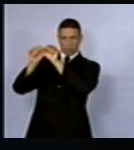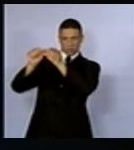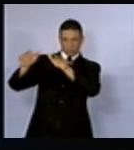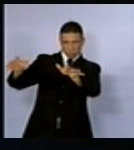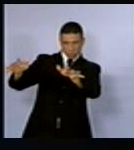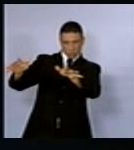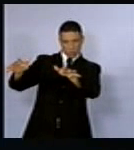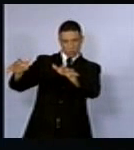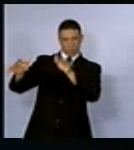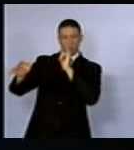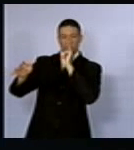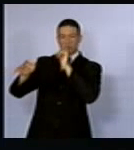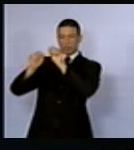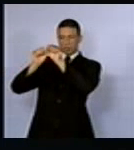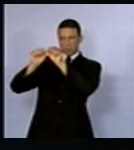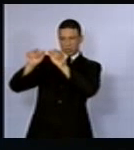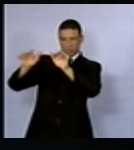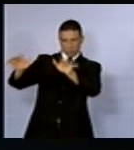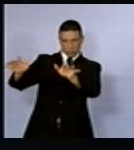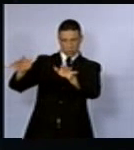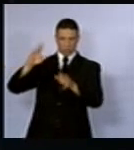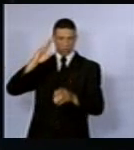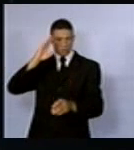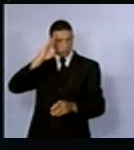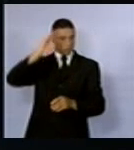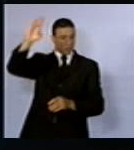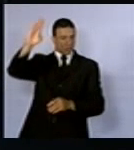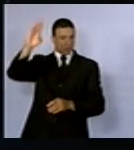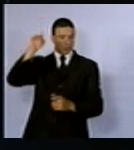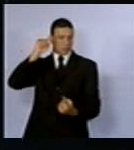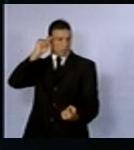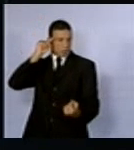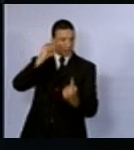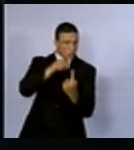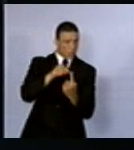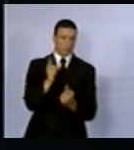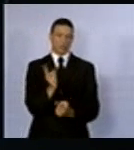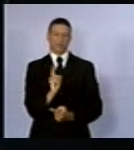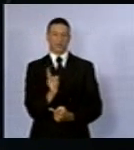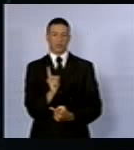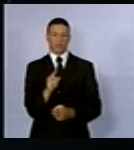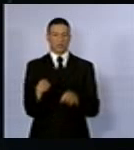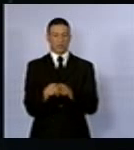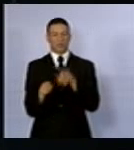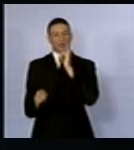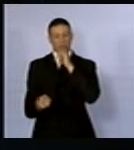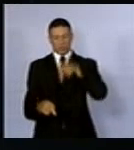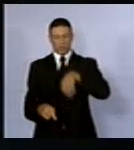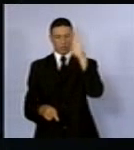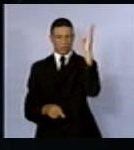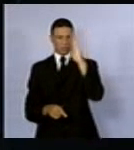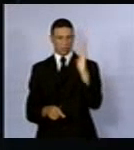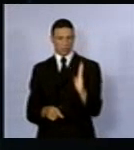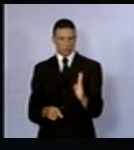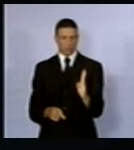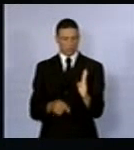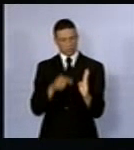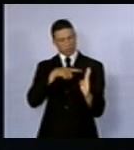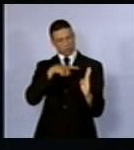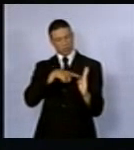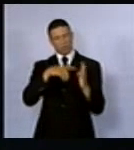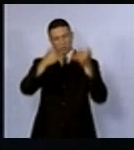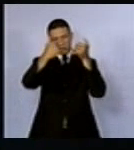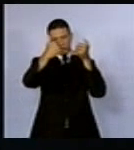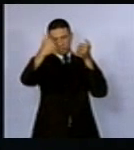a função de transmissão. O Brasil tem uma malha de transmissão. Essa malha de